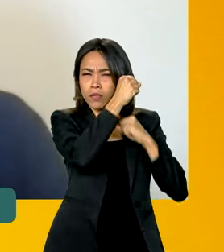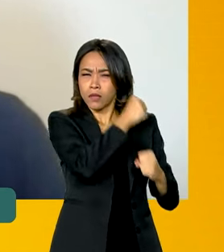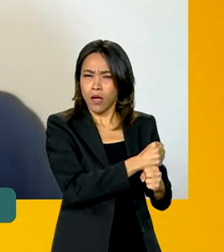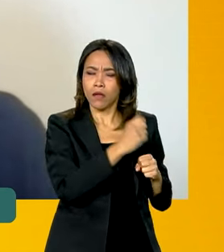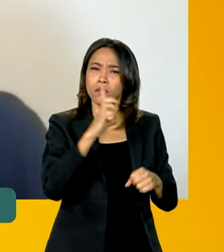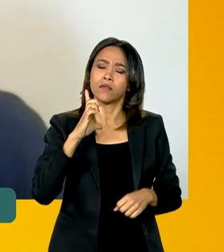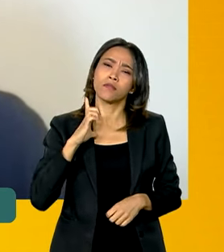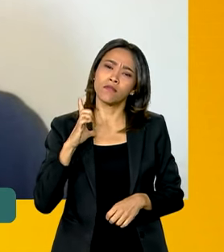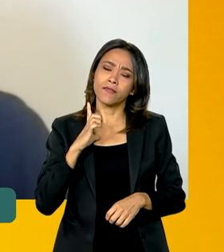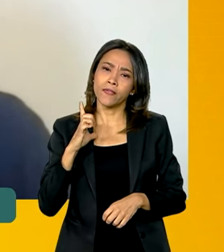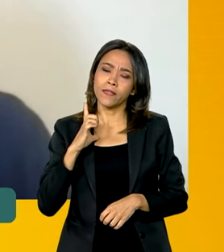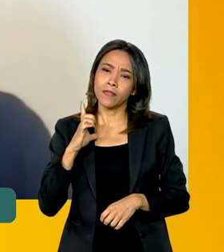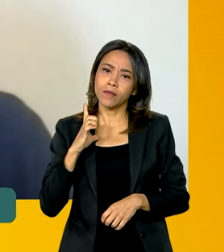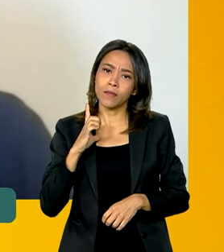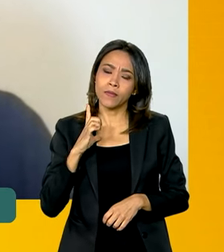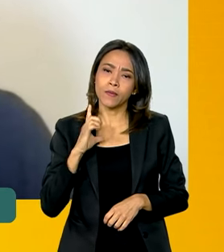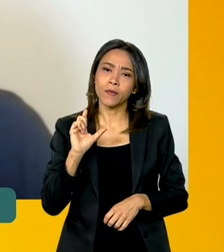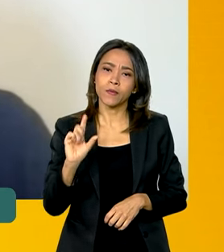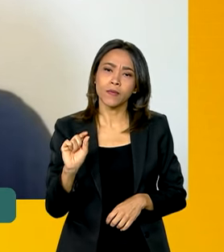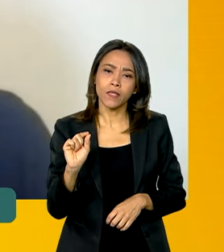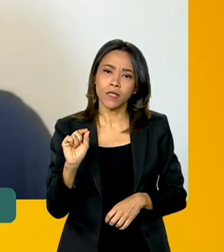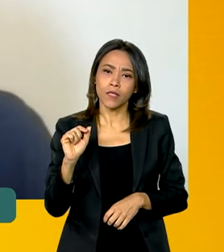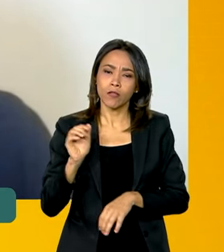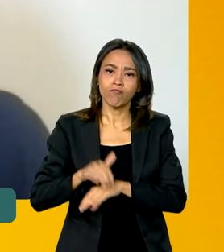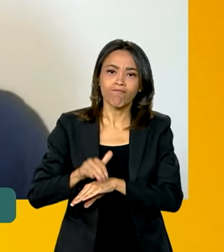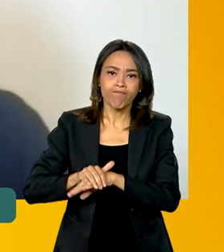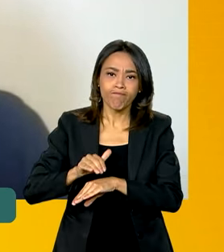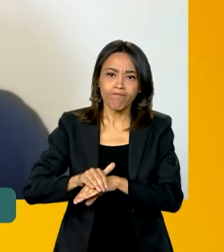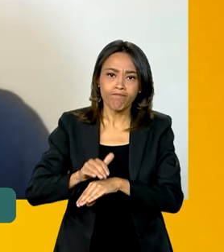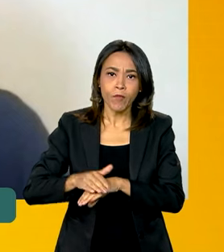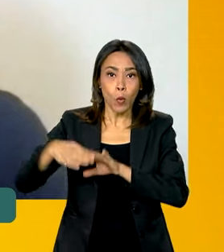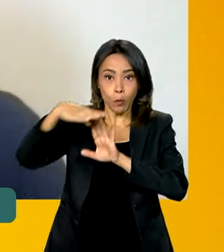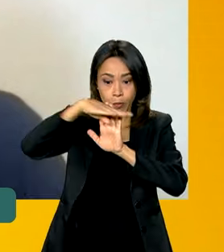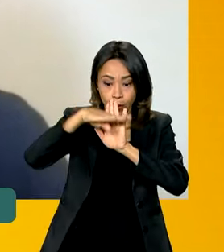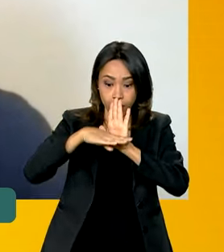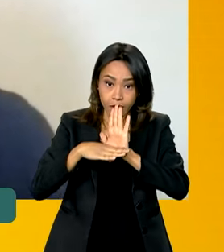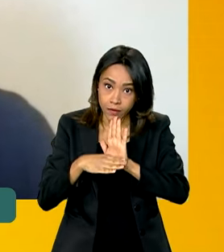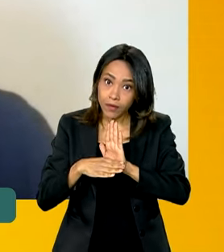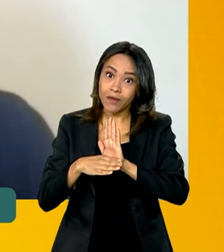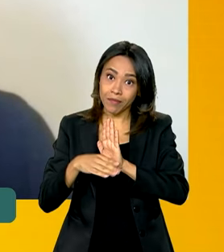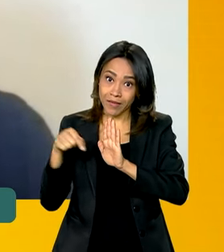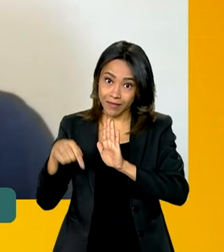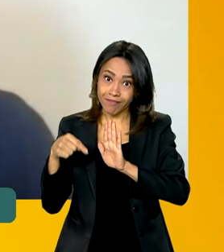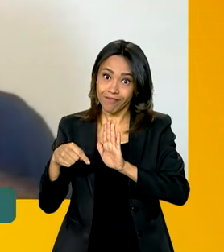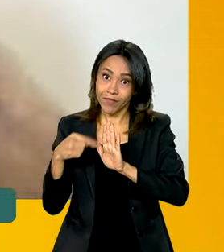uma iniciativa de um programa Floresta Viva,